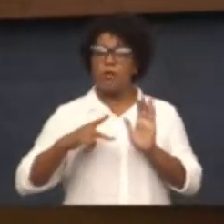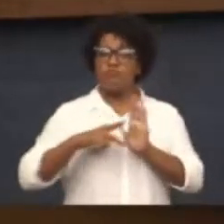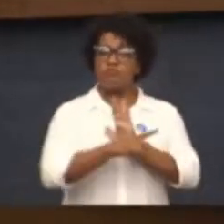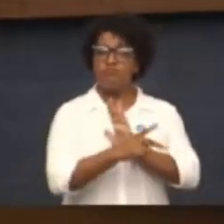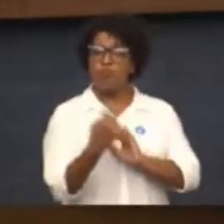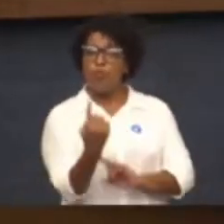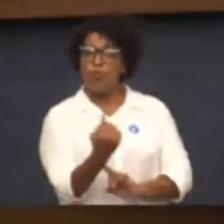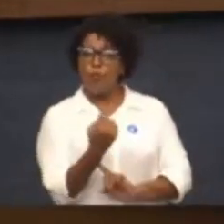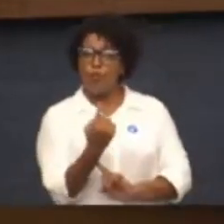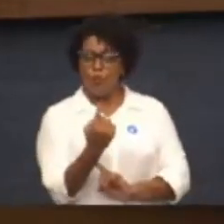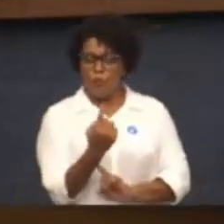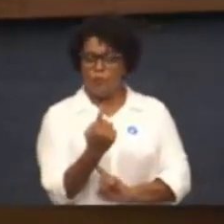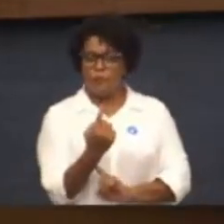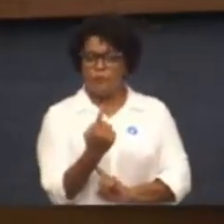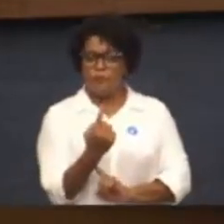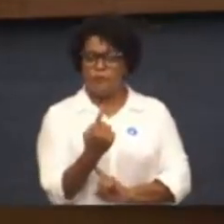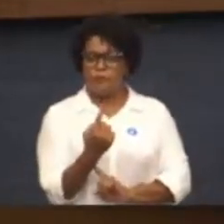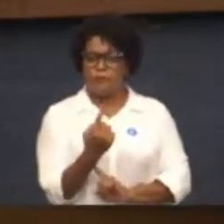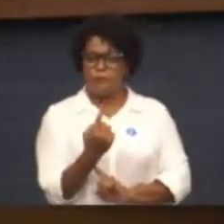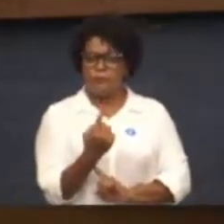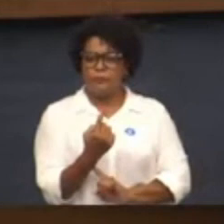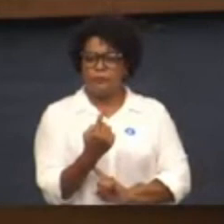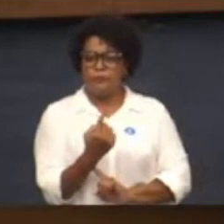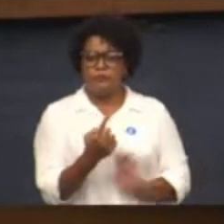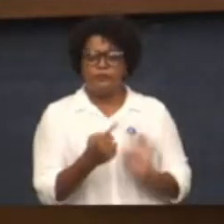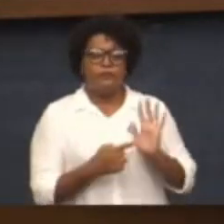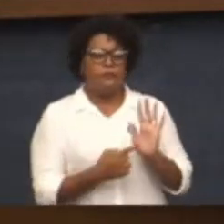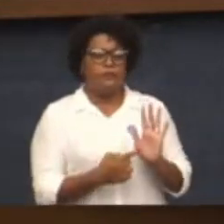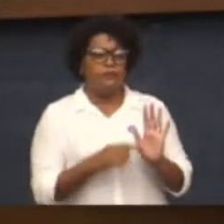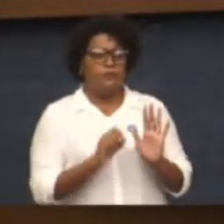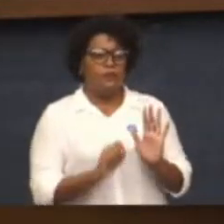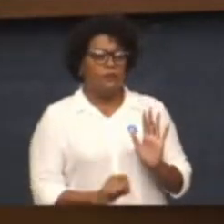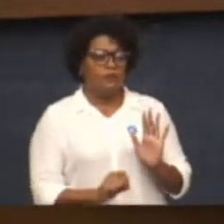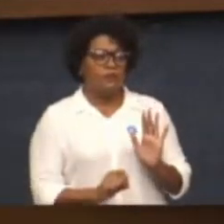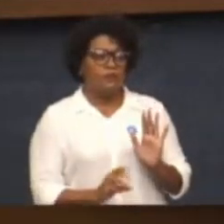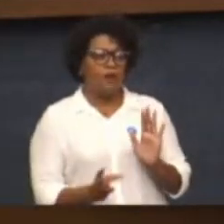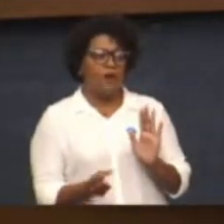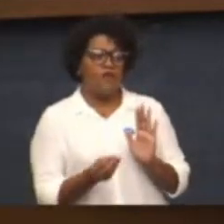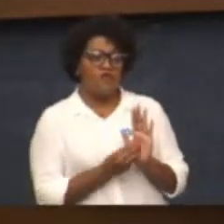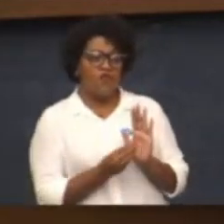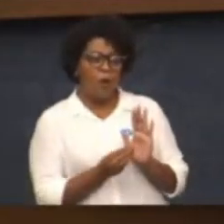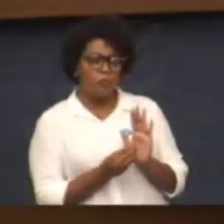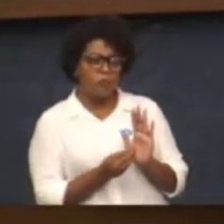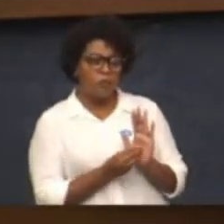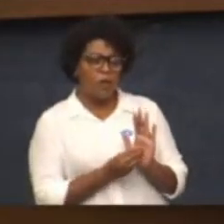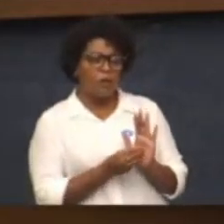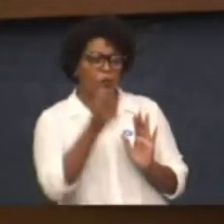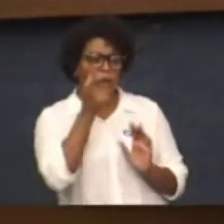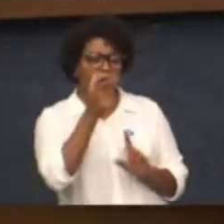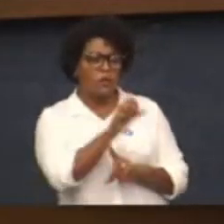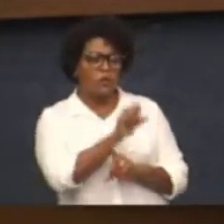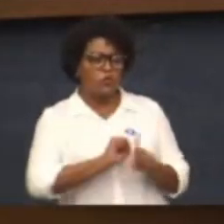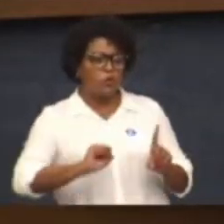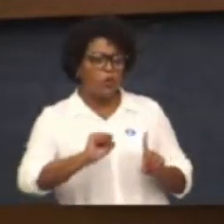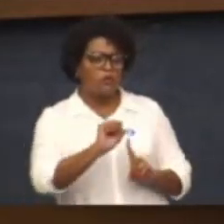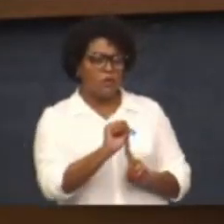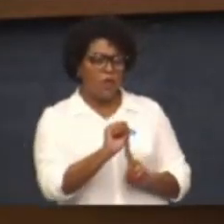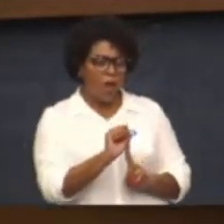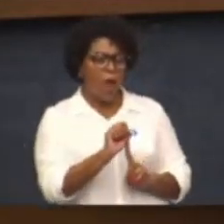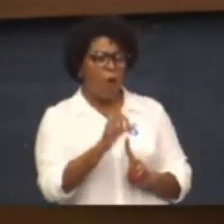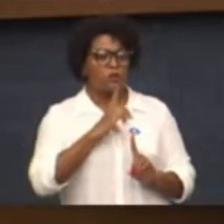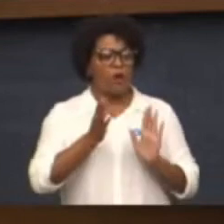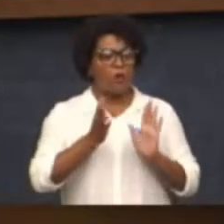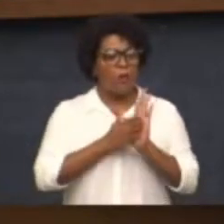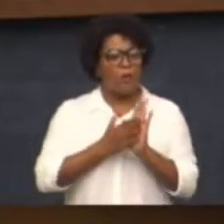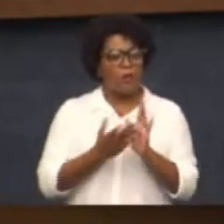consta o seguinte: constatada a descaracterização do empreendimento como de interesse social, a contrapartida